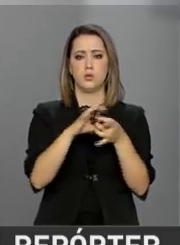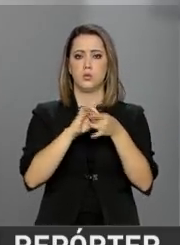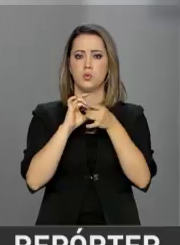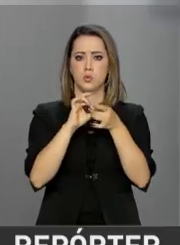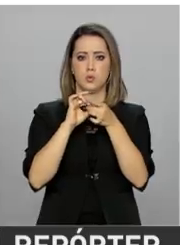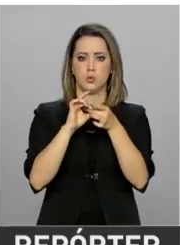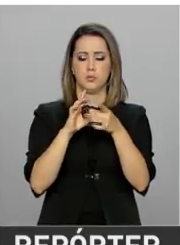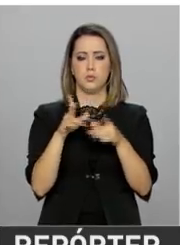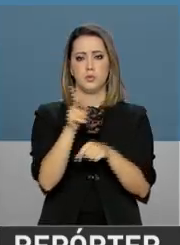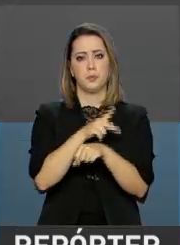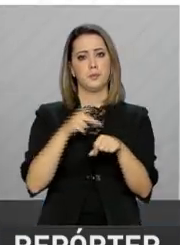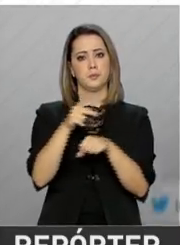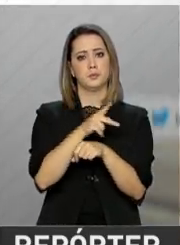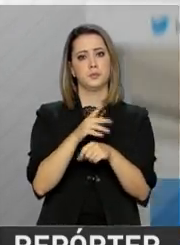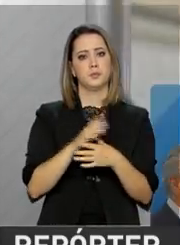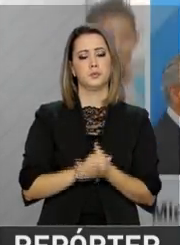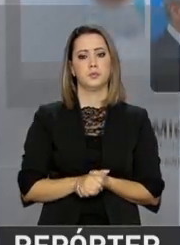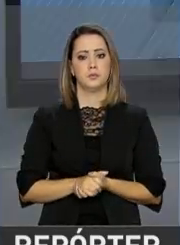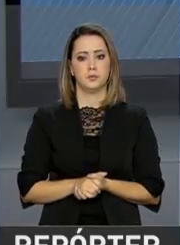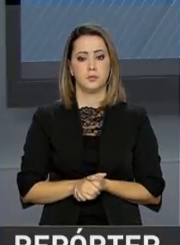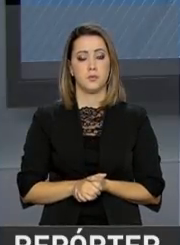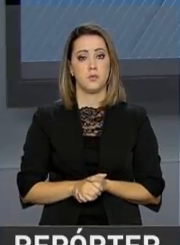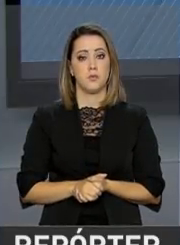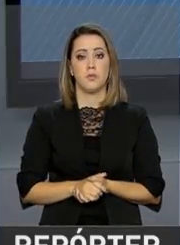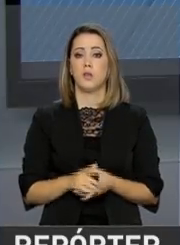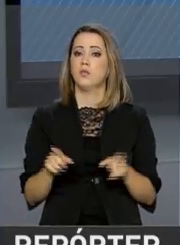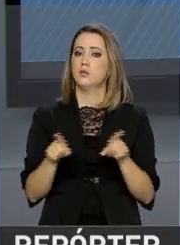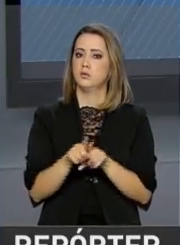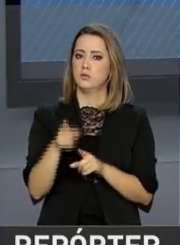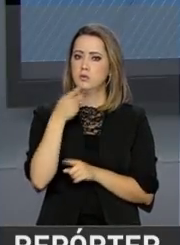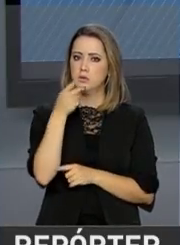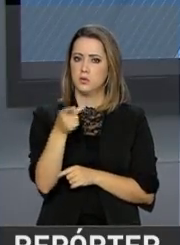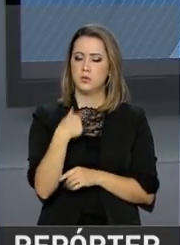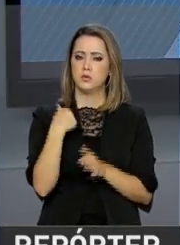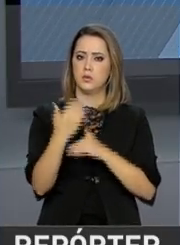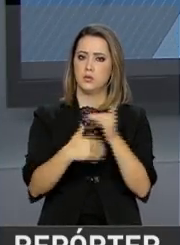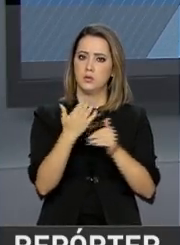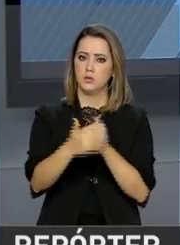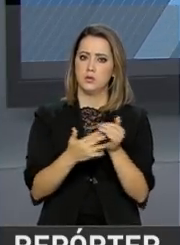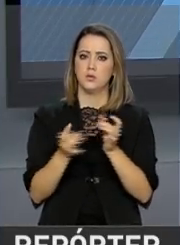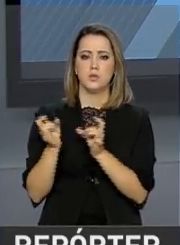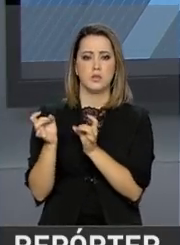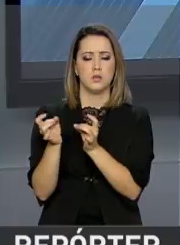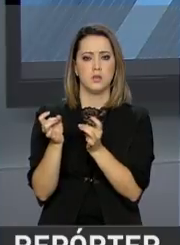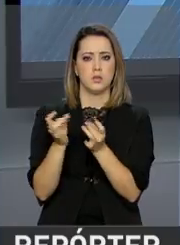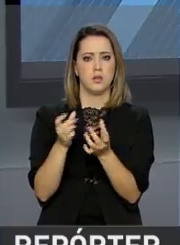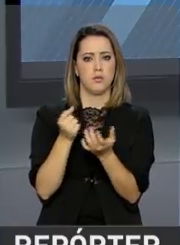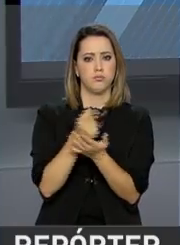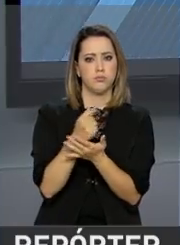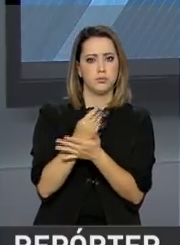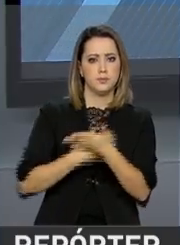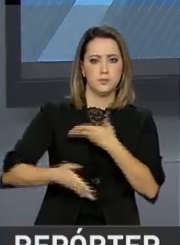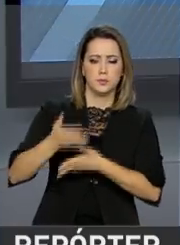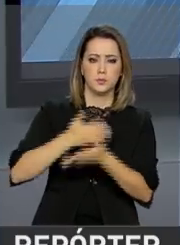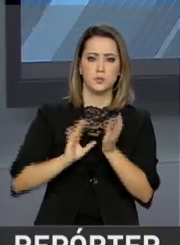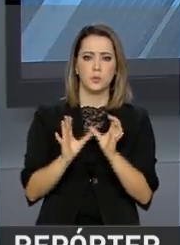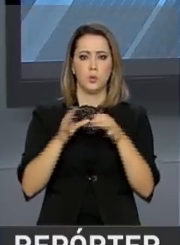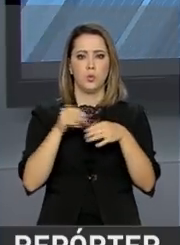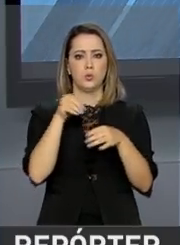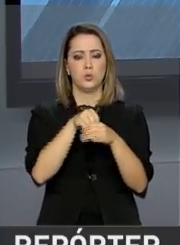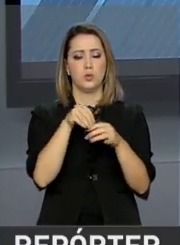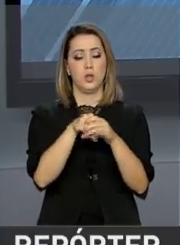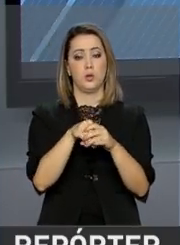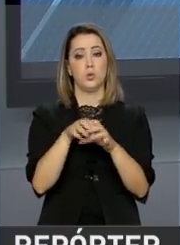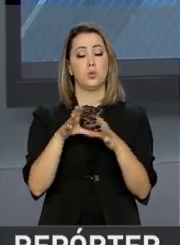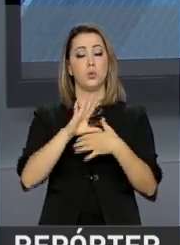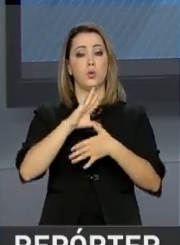voluntariamente pelos países membros e ainda informou que houve avanço nas negociações comerciais com parceiros